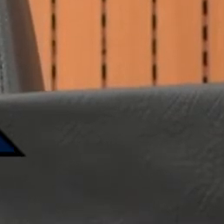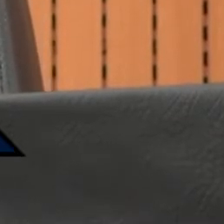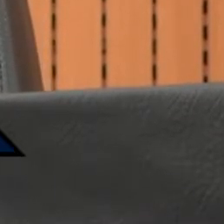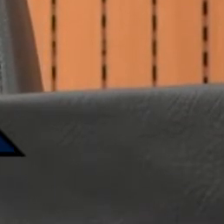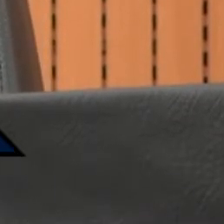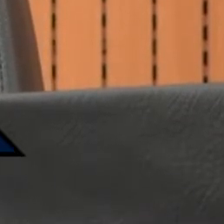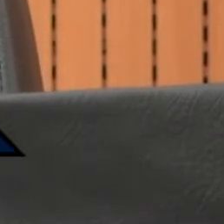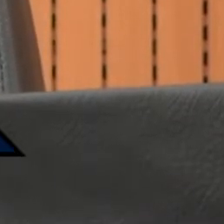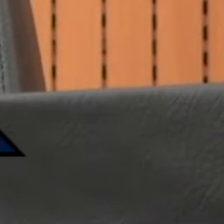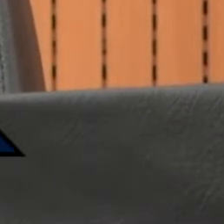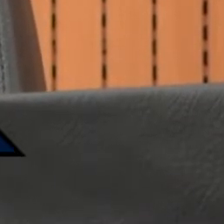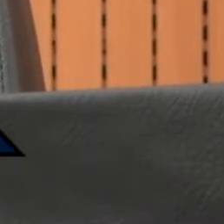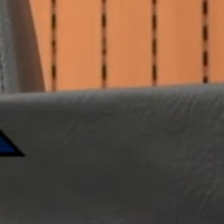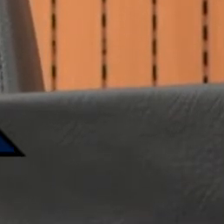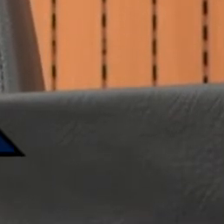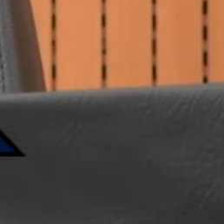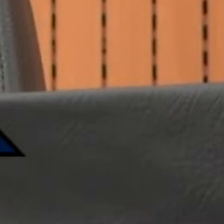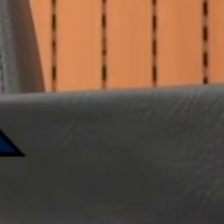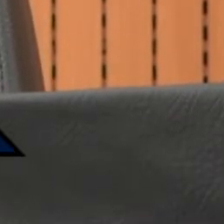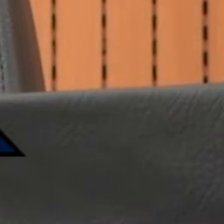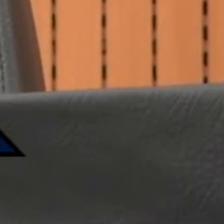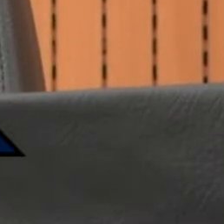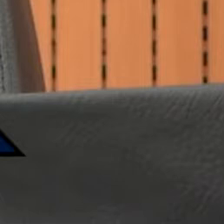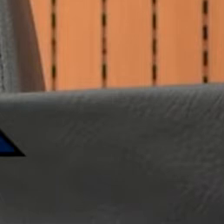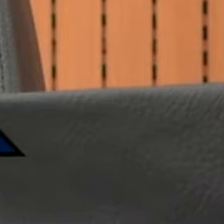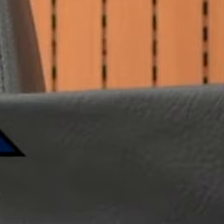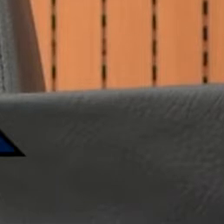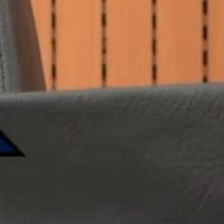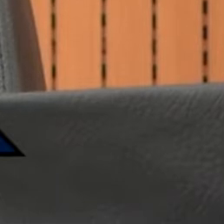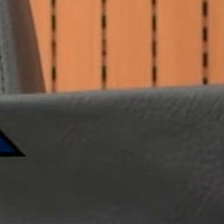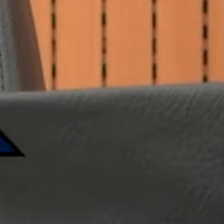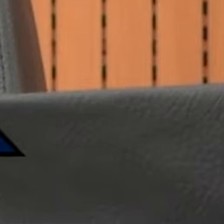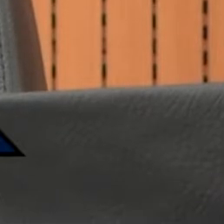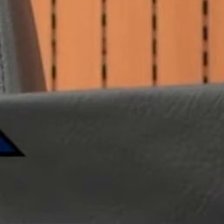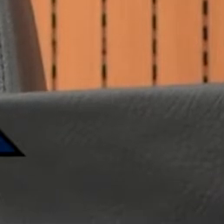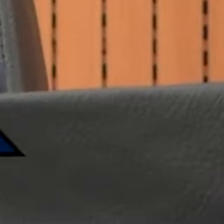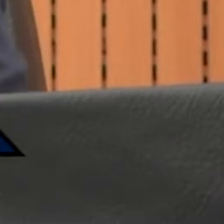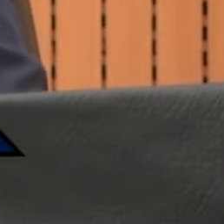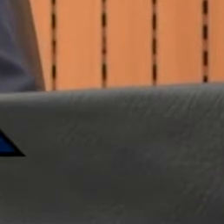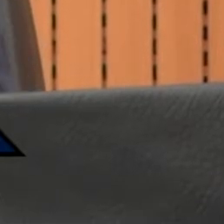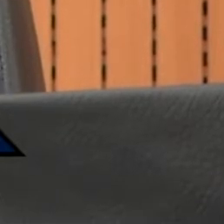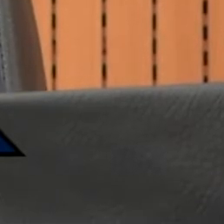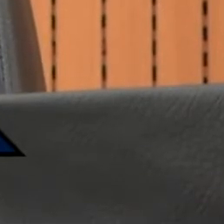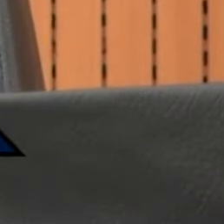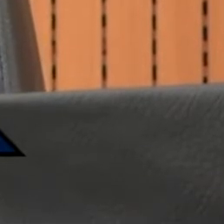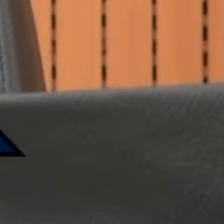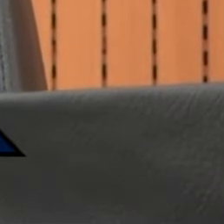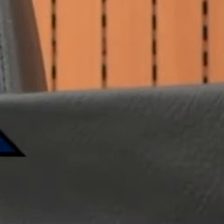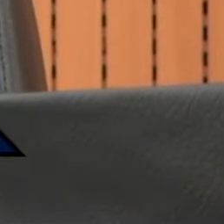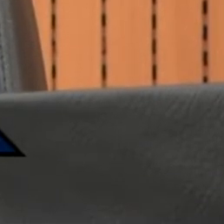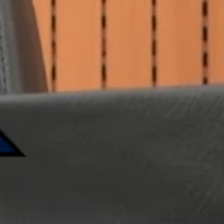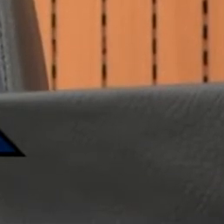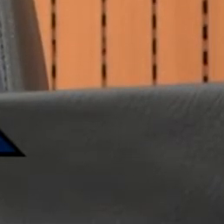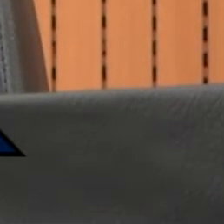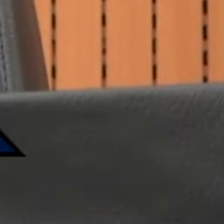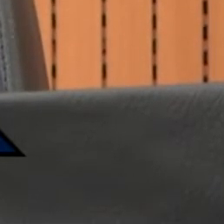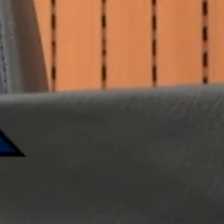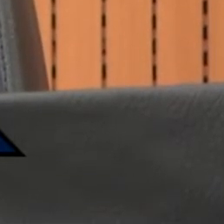profissionais médicos pela data de hoje, né, o dia do médico, profissional médico, importante.